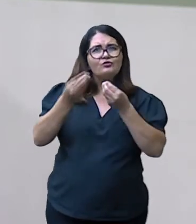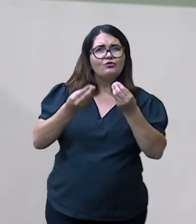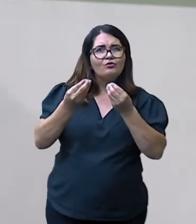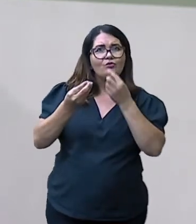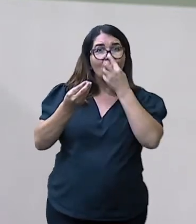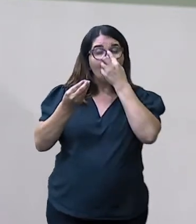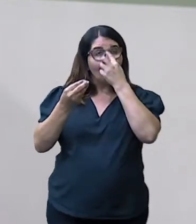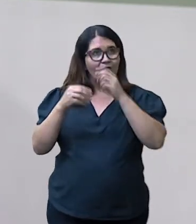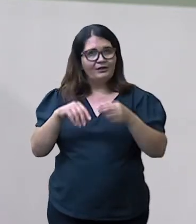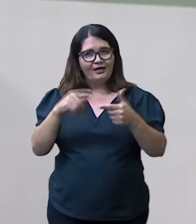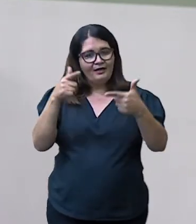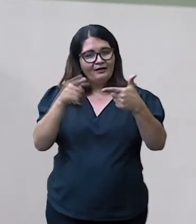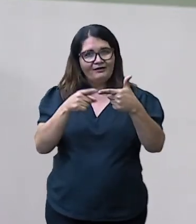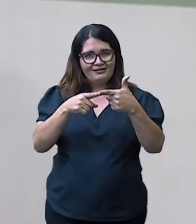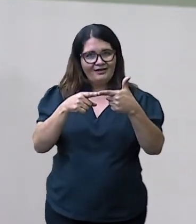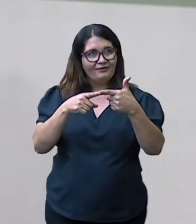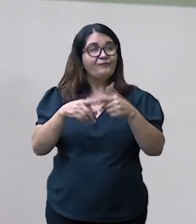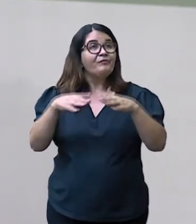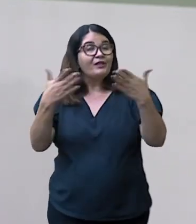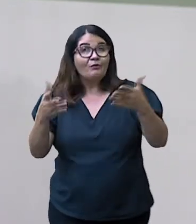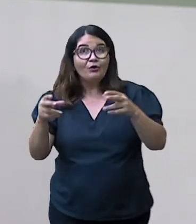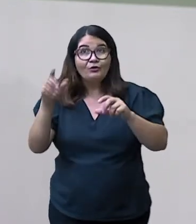sobrenome dele, é da minha árvore, ó.